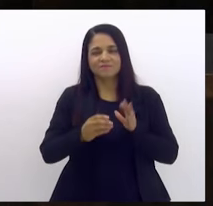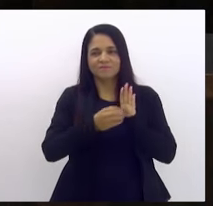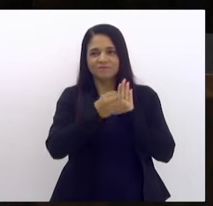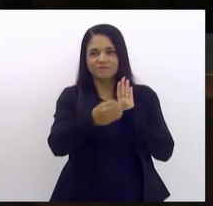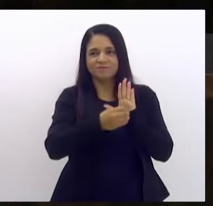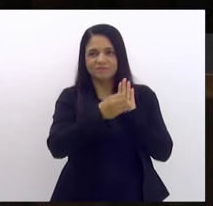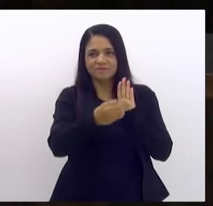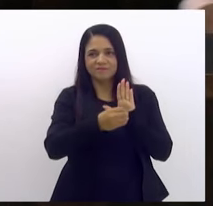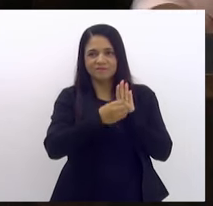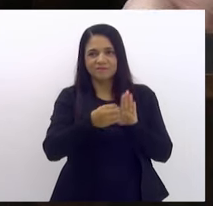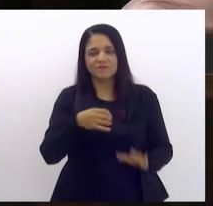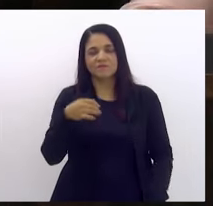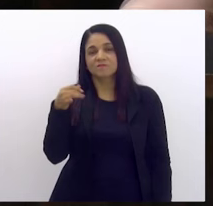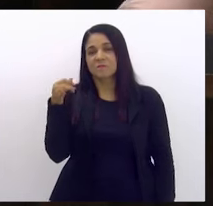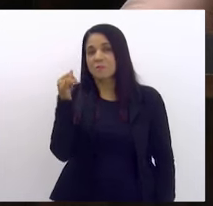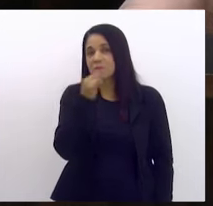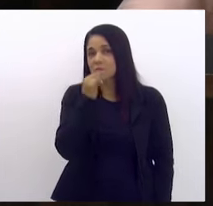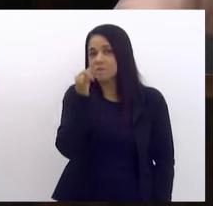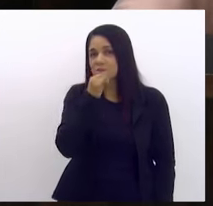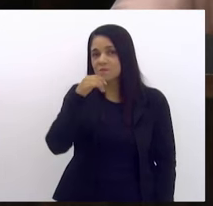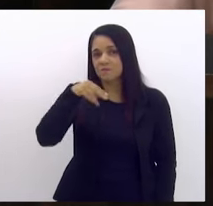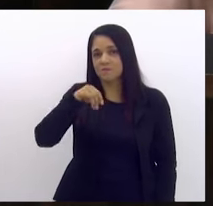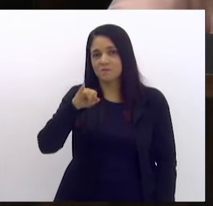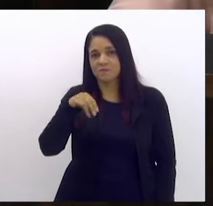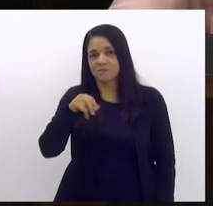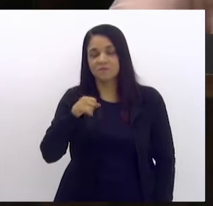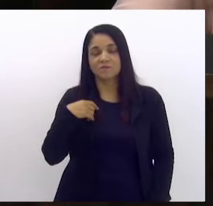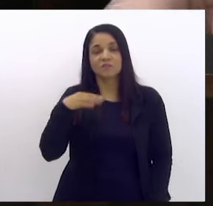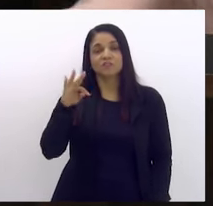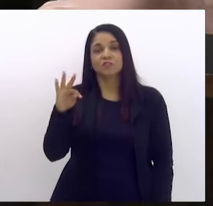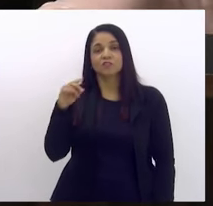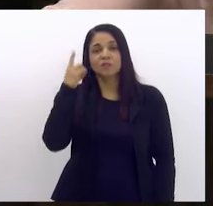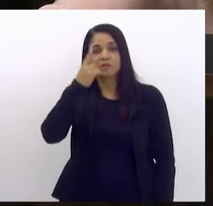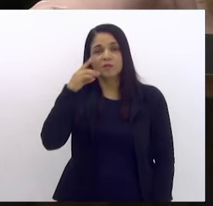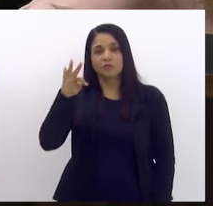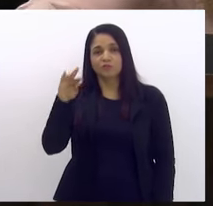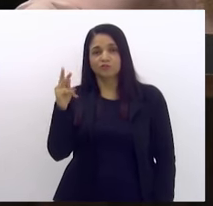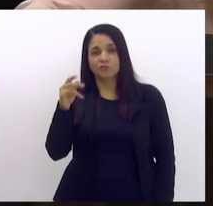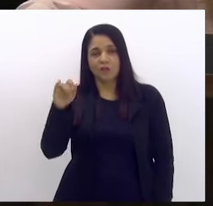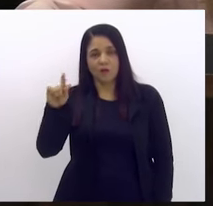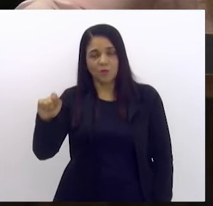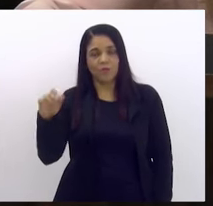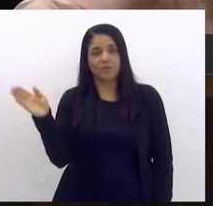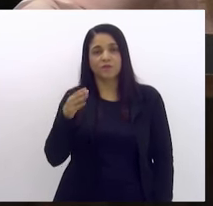Parecer, Minas e Energia, Tiago Rangel. André Correia.